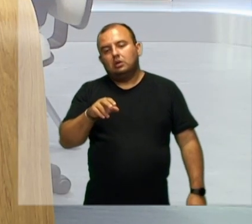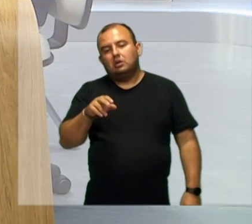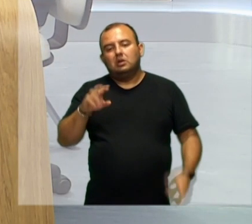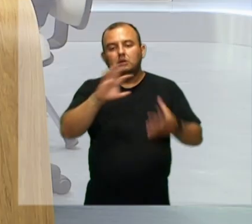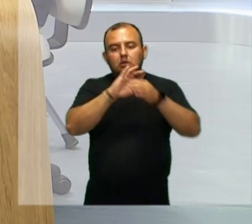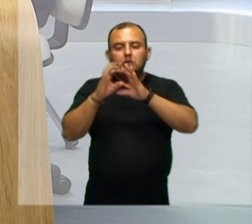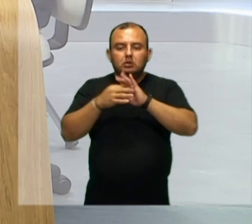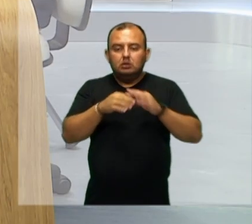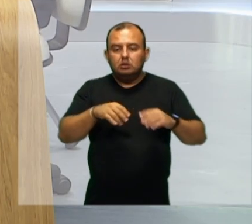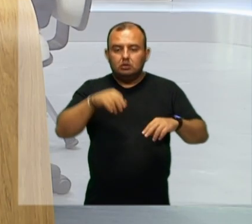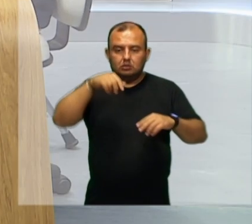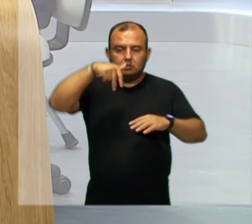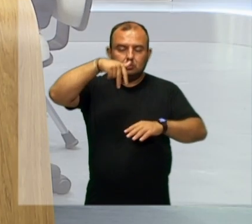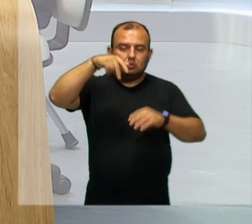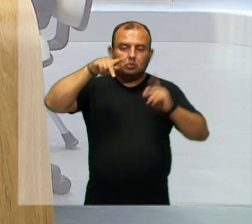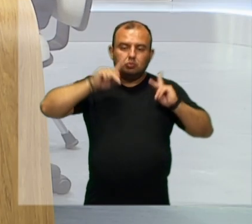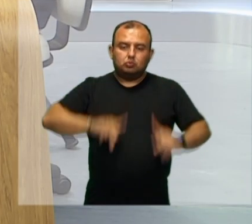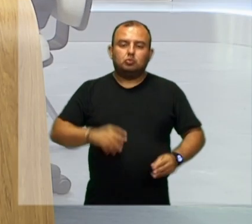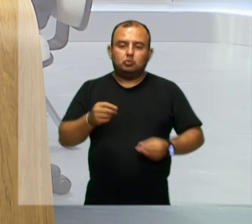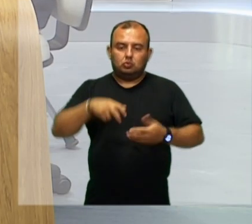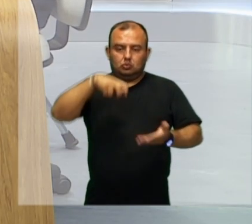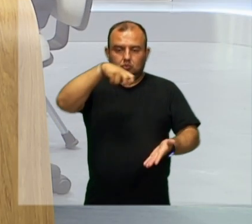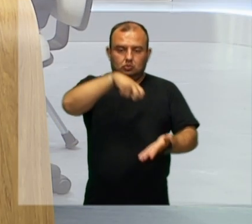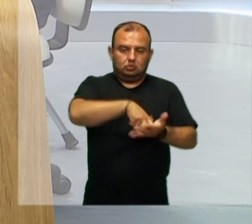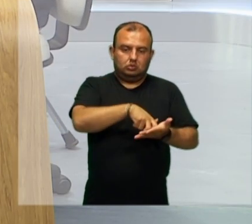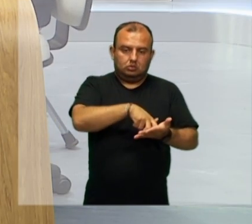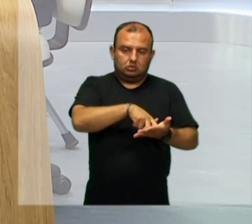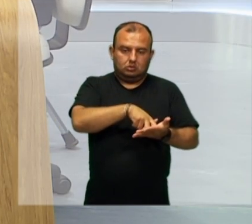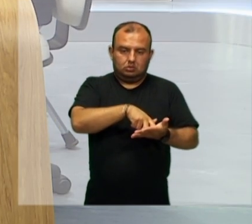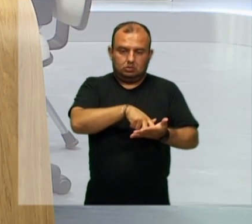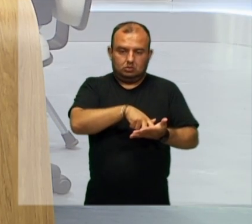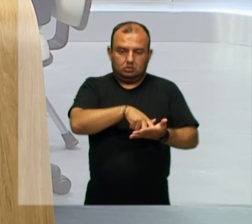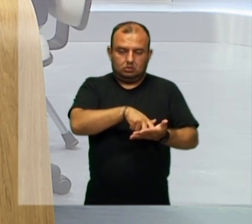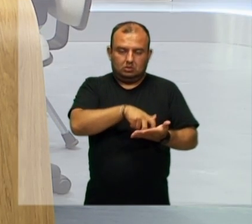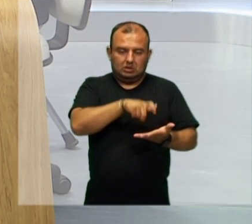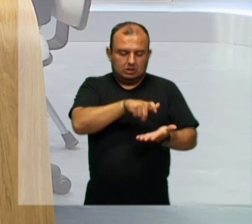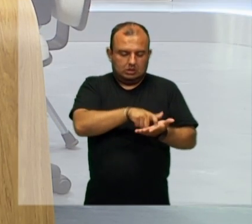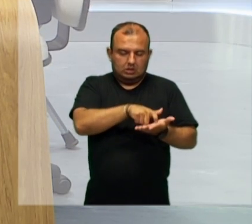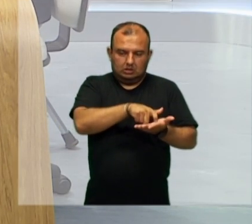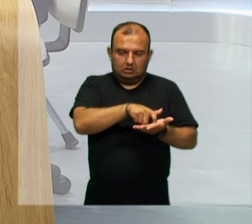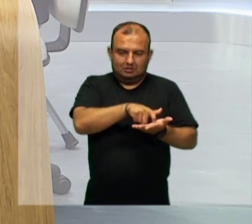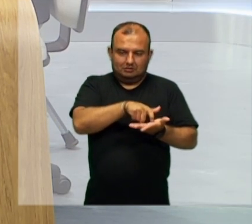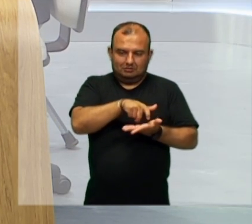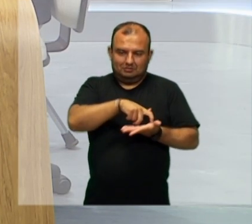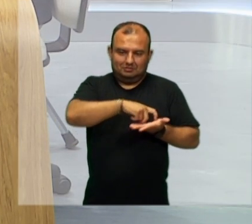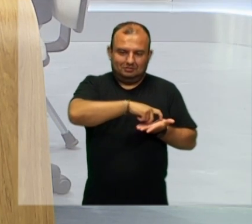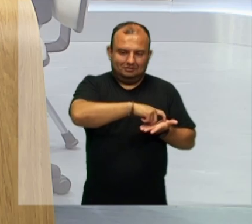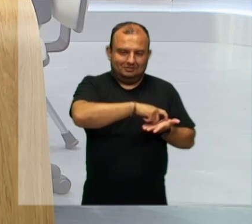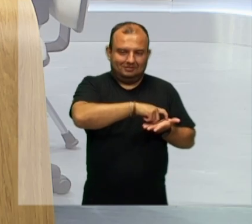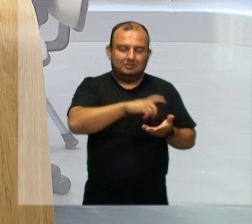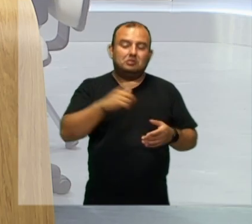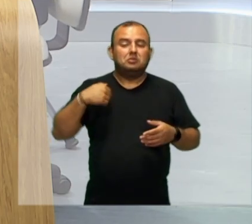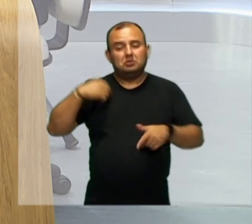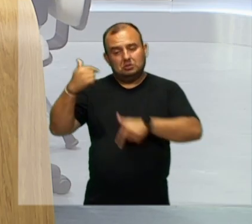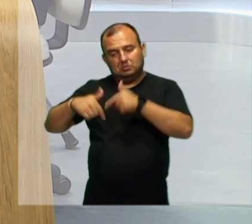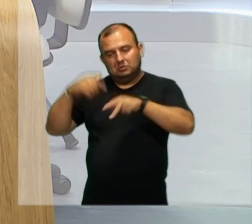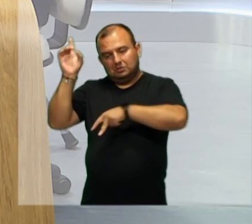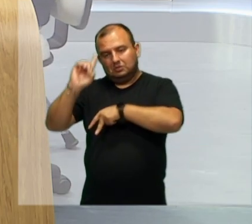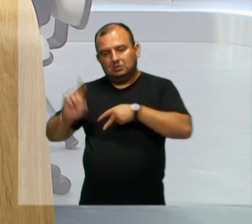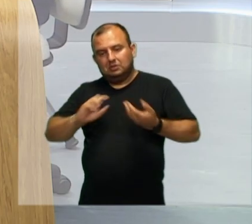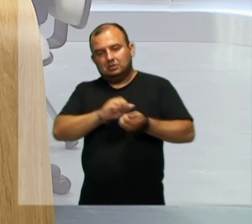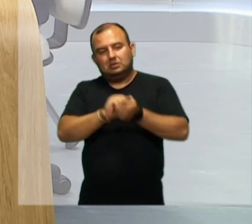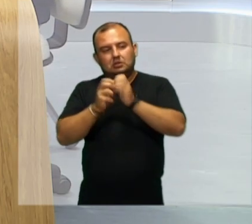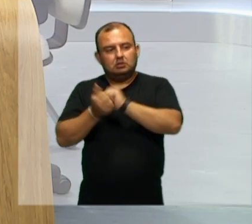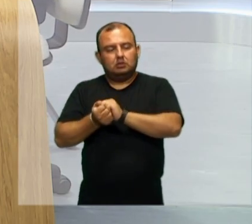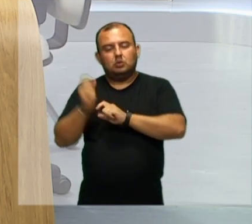Olímpico, ele rema numa posição ajoelhada, uma perna e outra perna na frente. Como a gente está trabalhando com deficientes, a